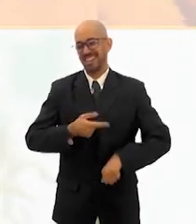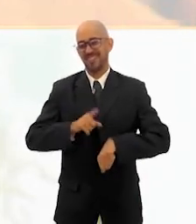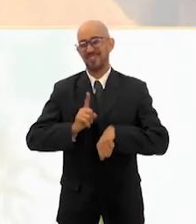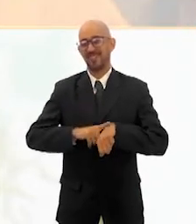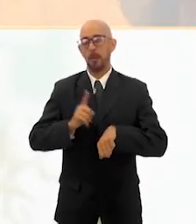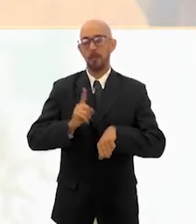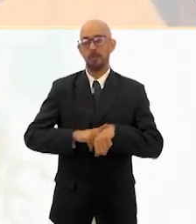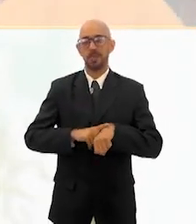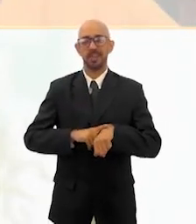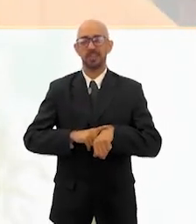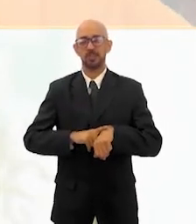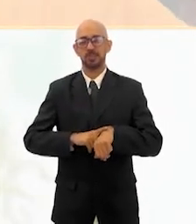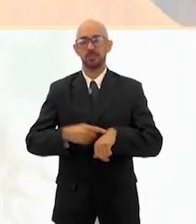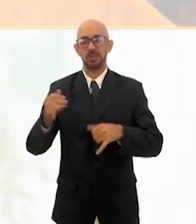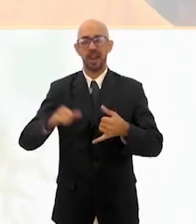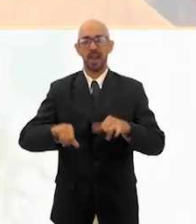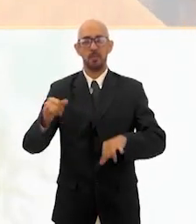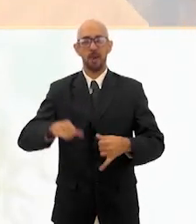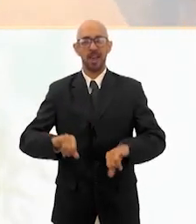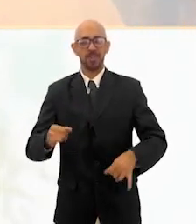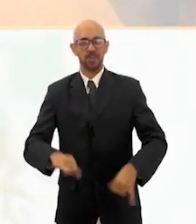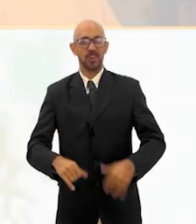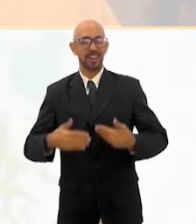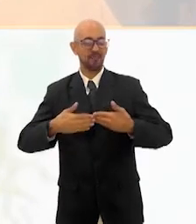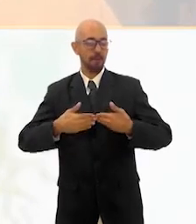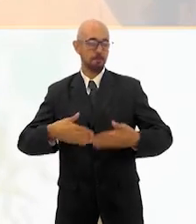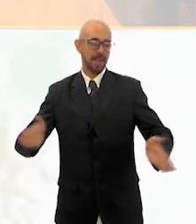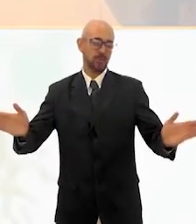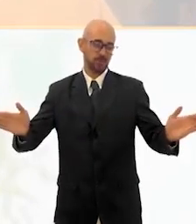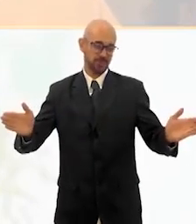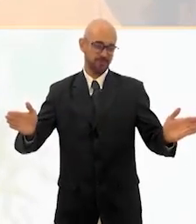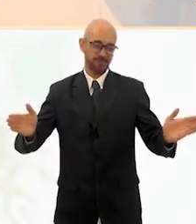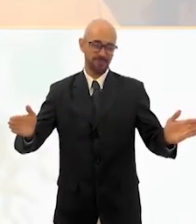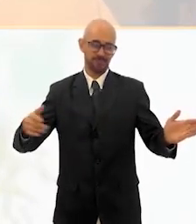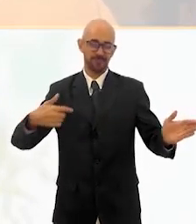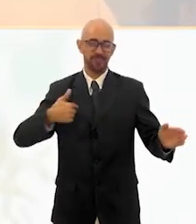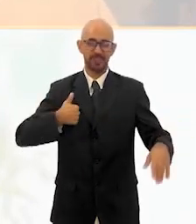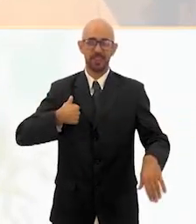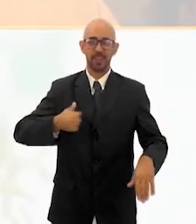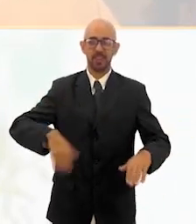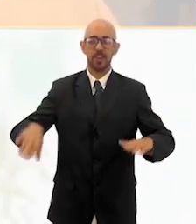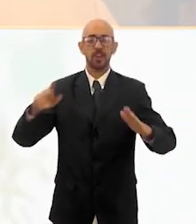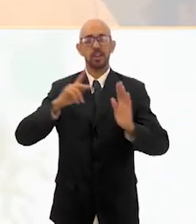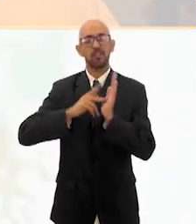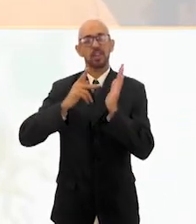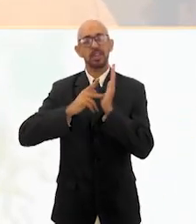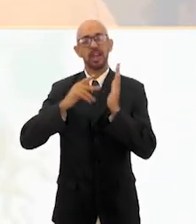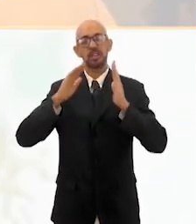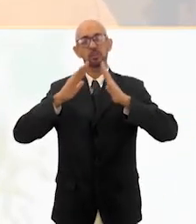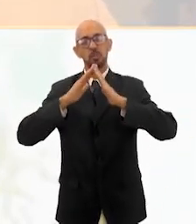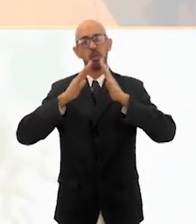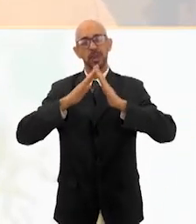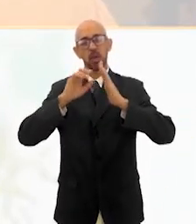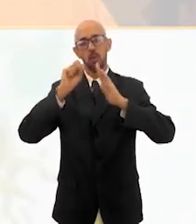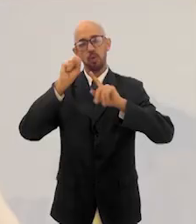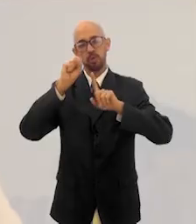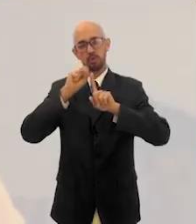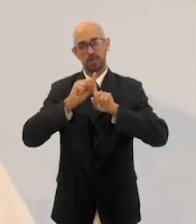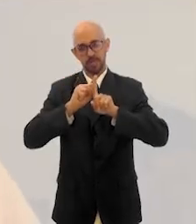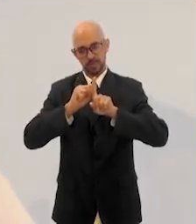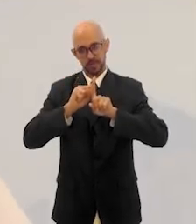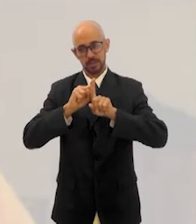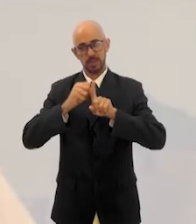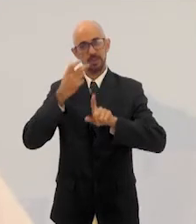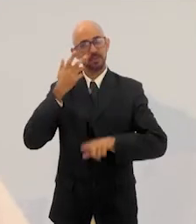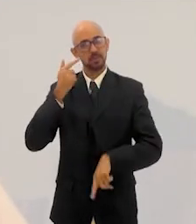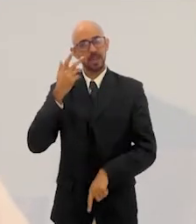fase, vamos lá, o laboratório estava aberto, né? Eu passei, na verdade, eu morei em Fortaleza 8 meses, depois,